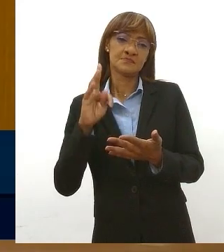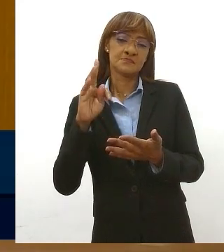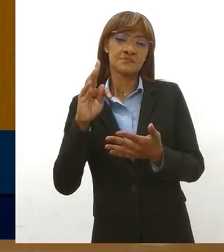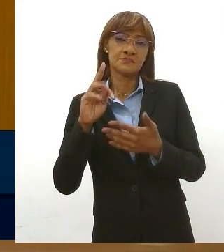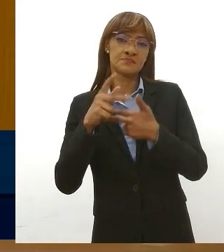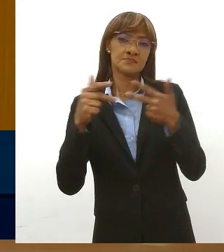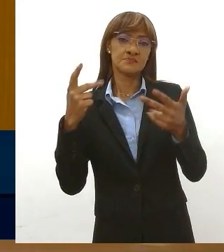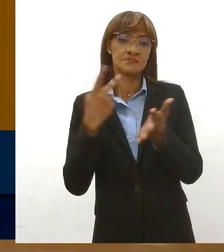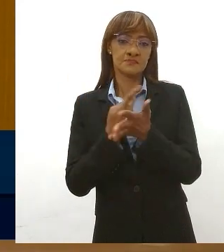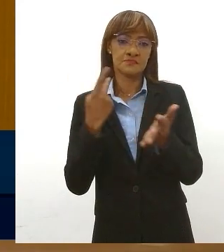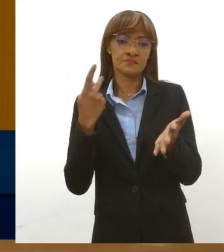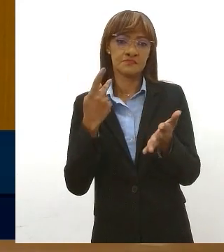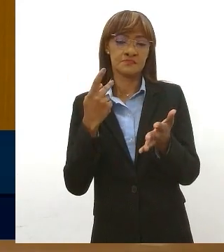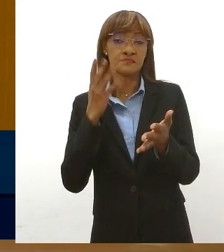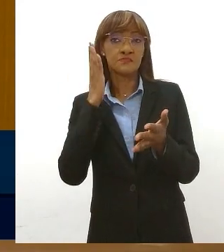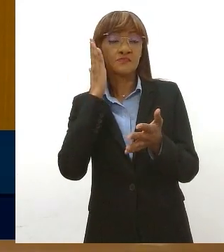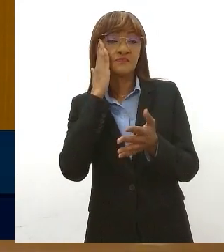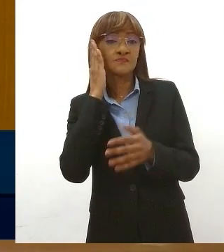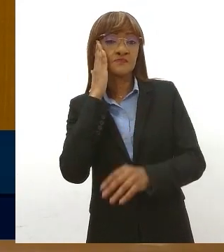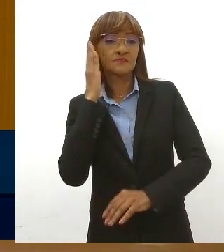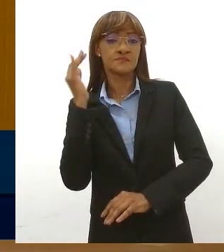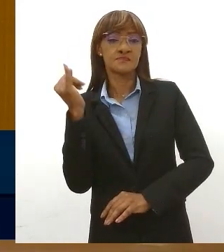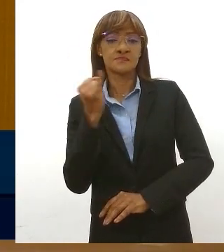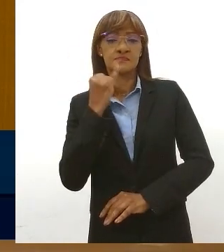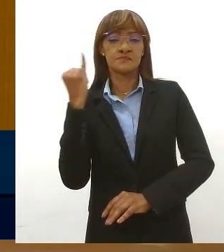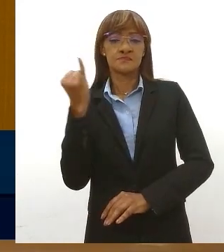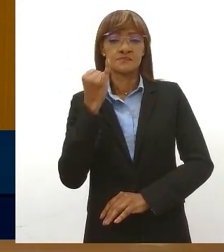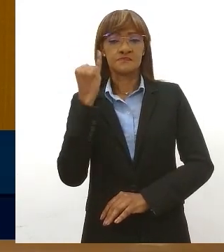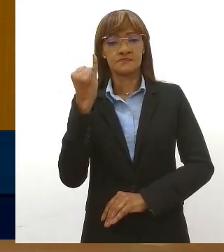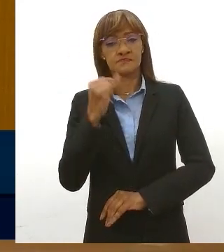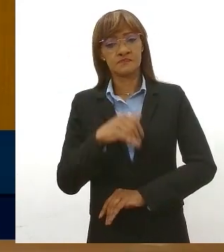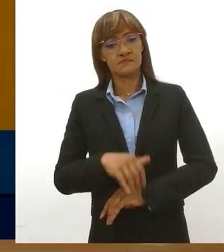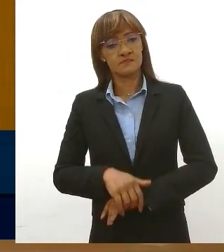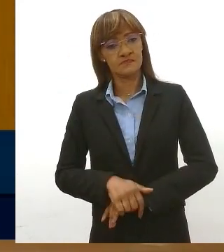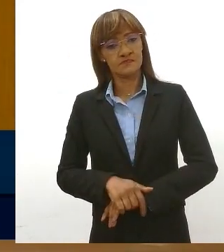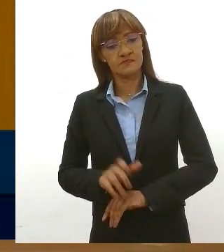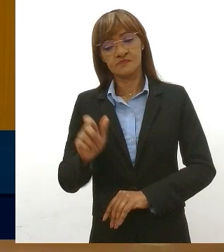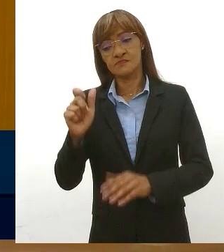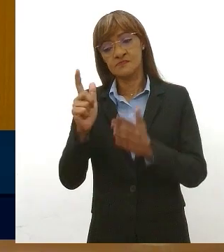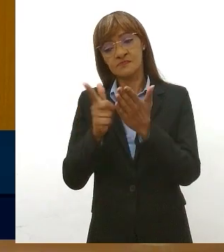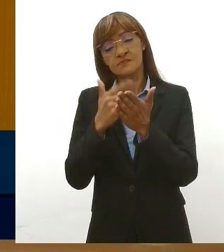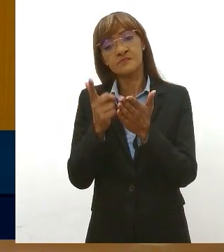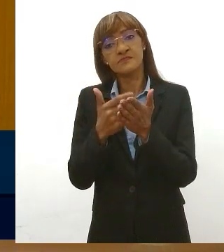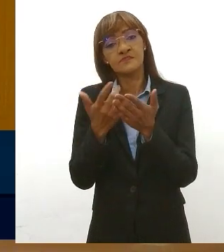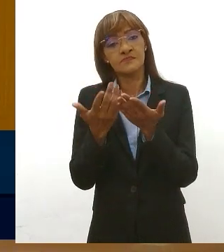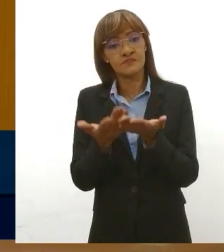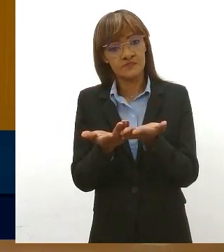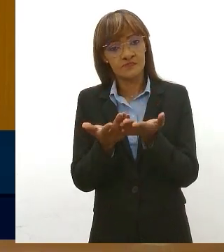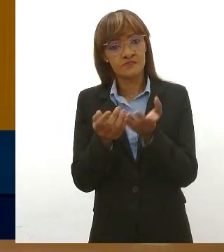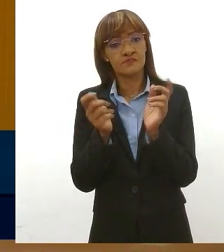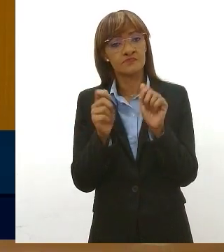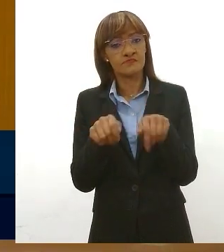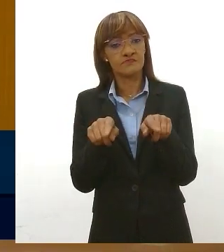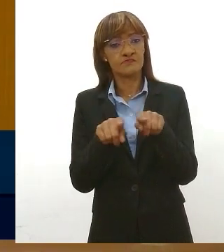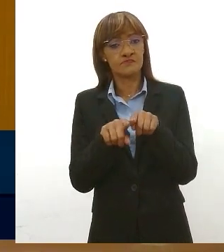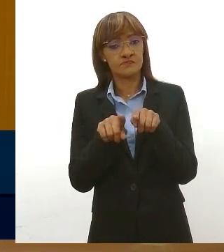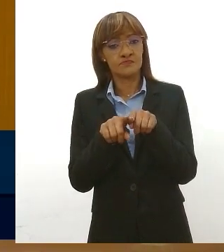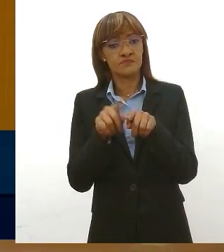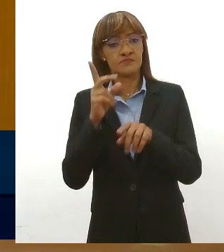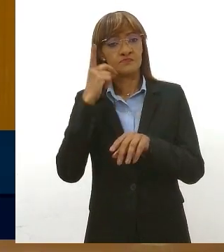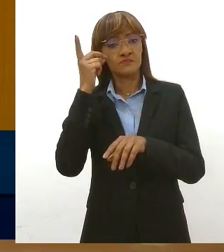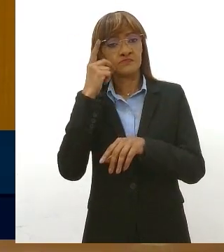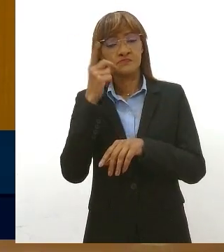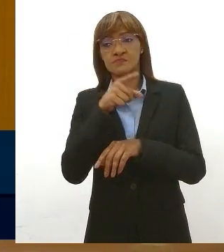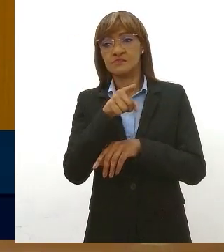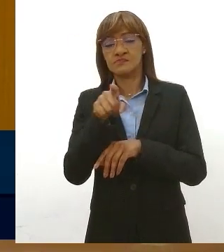importância, deputado Paulo Júnior, dessa literatura, que pode servir também para os nossos deputados juntar a vida